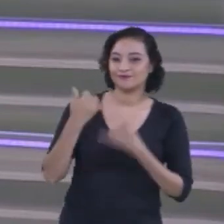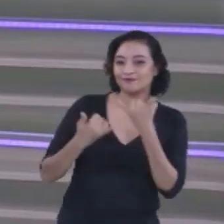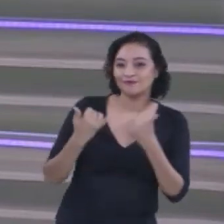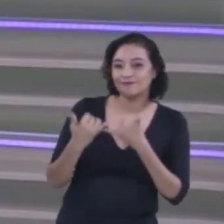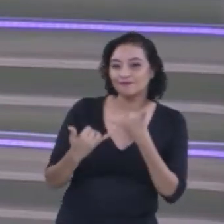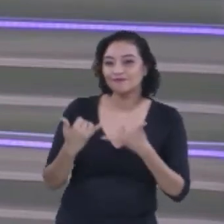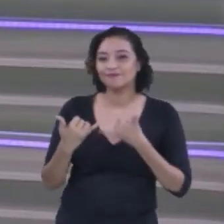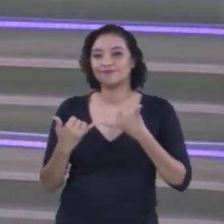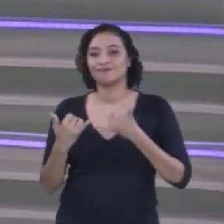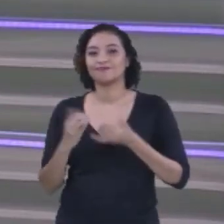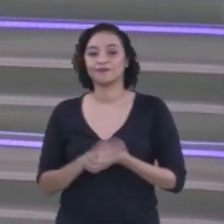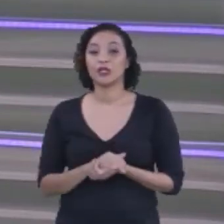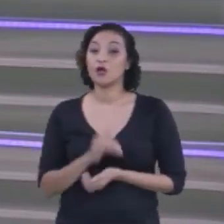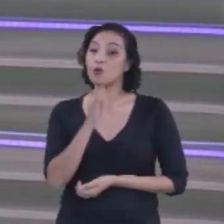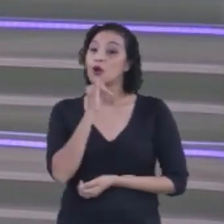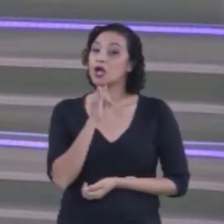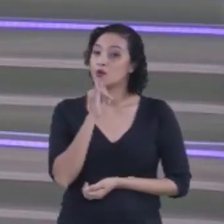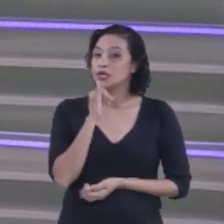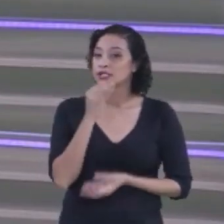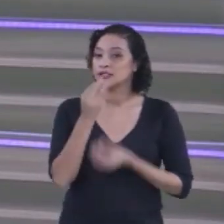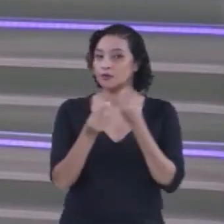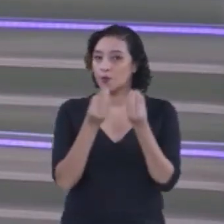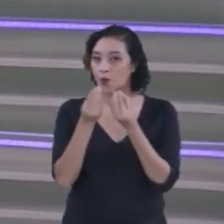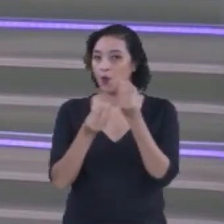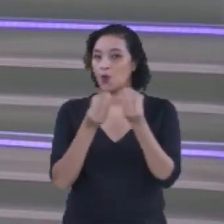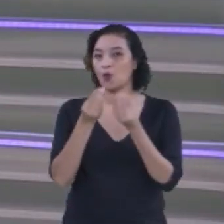exemplo de como esse descritor aparece aí